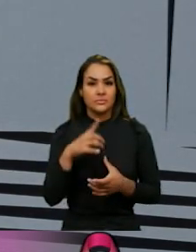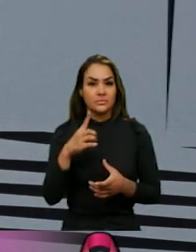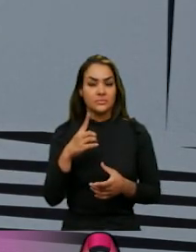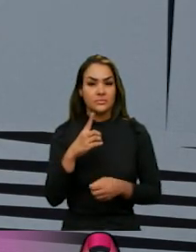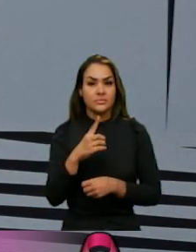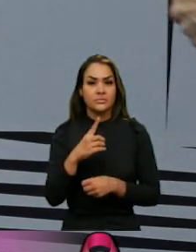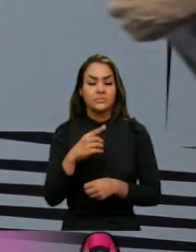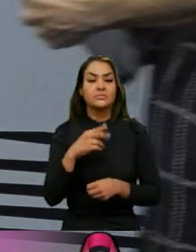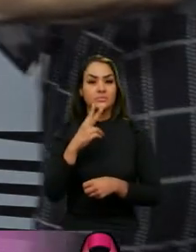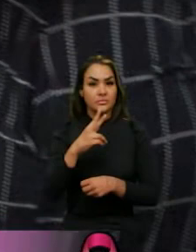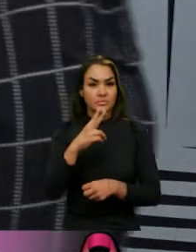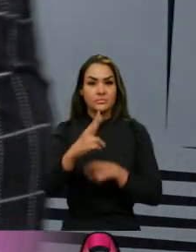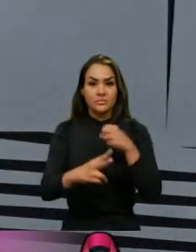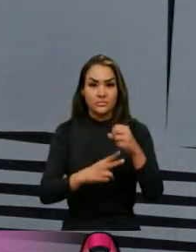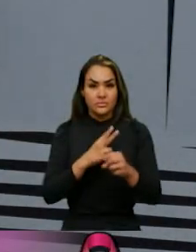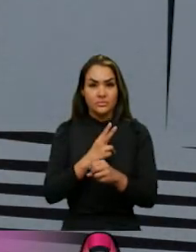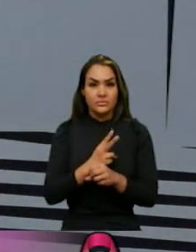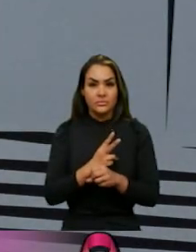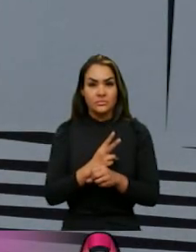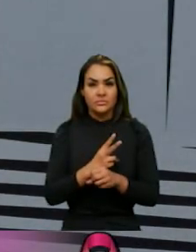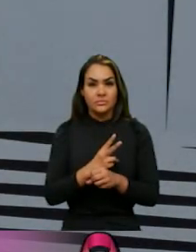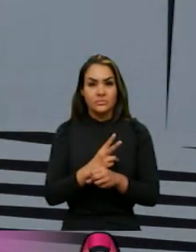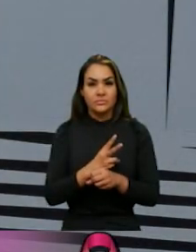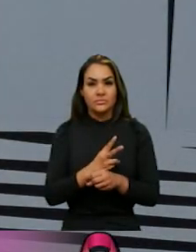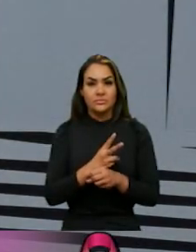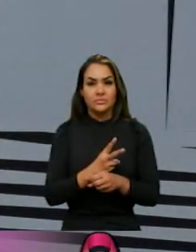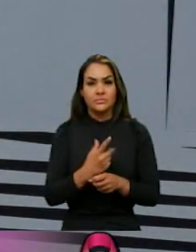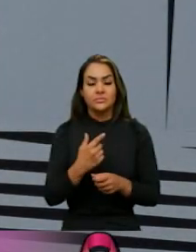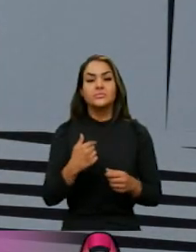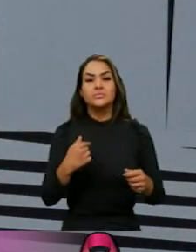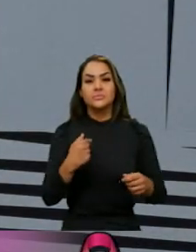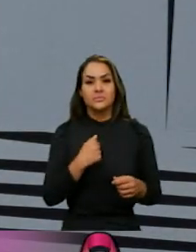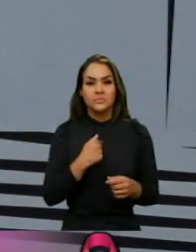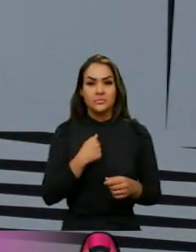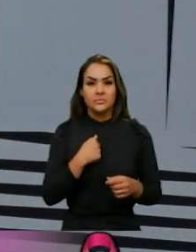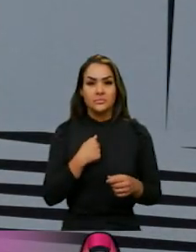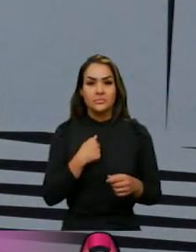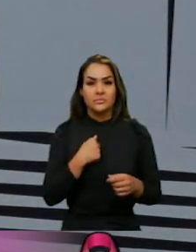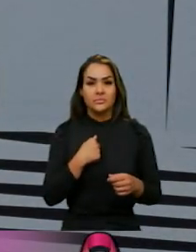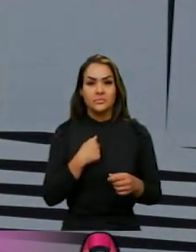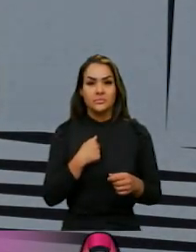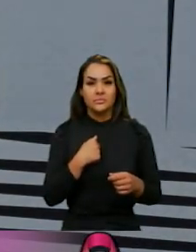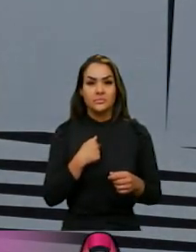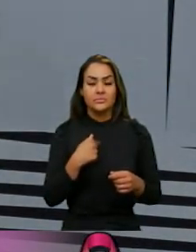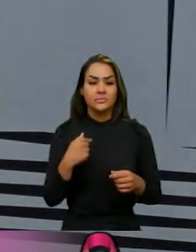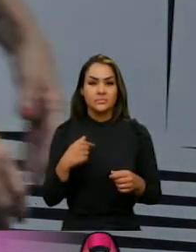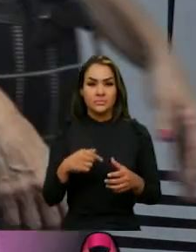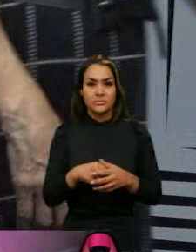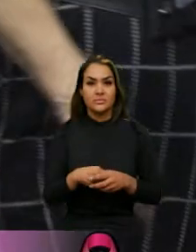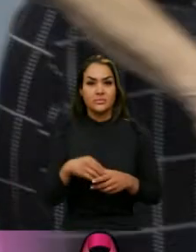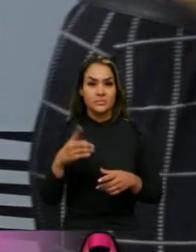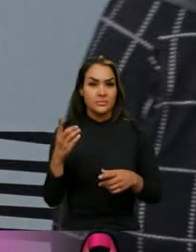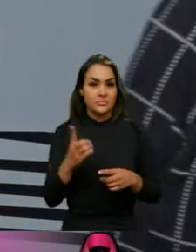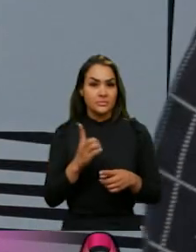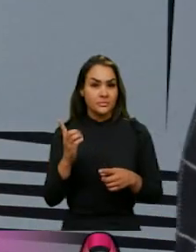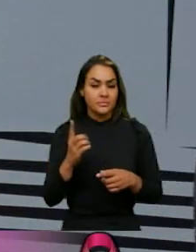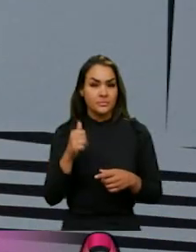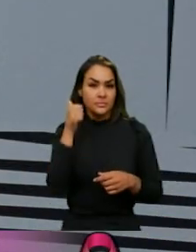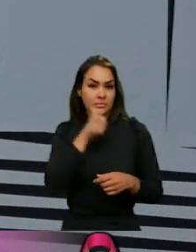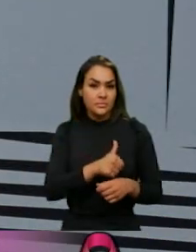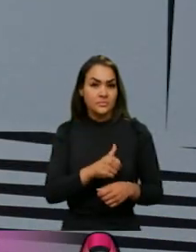No segundo, né? Então, no primeiro ano não fui ainda, mas no segundo ano, o aniversário, ela fazia aniversário e